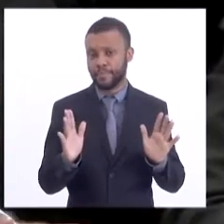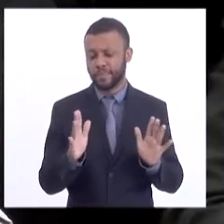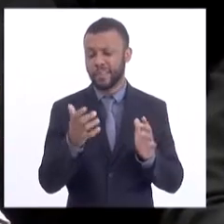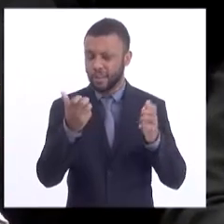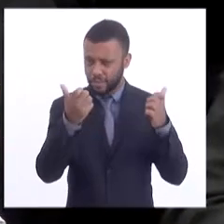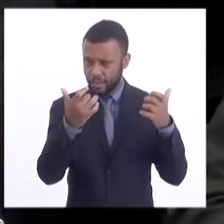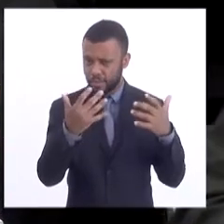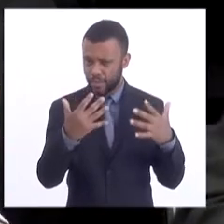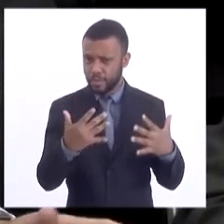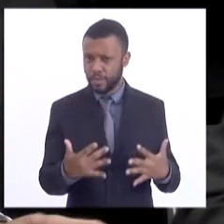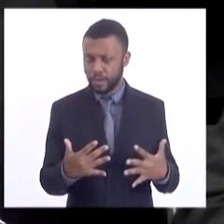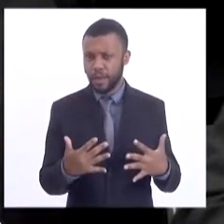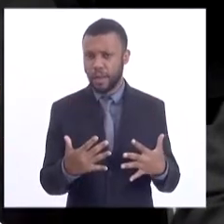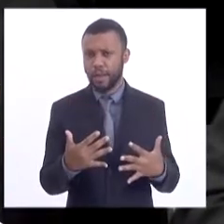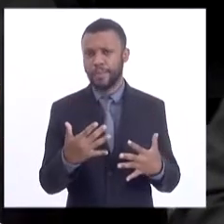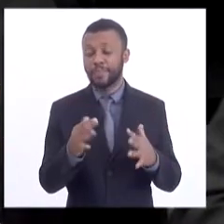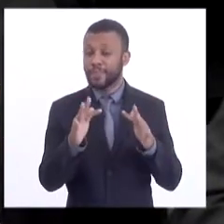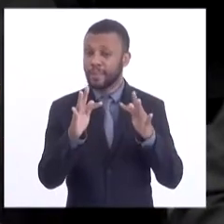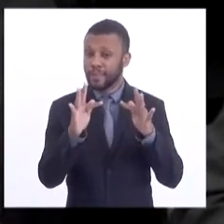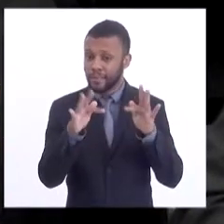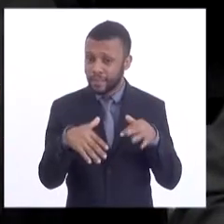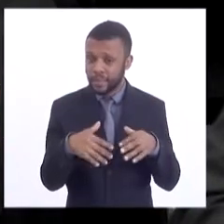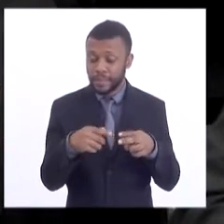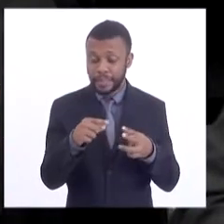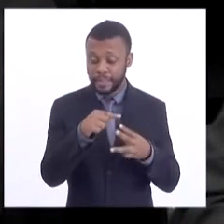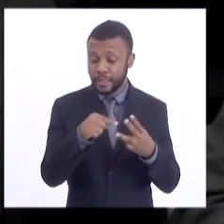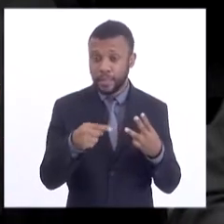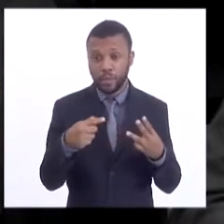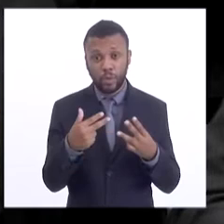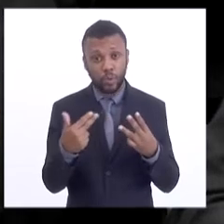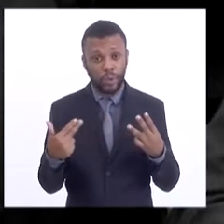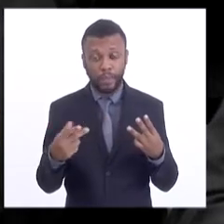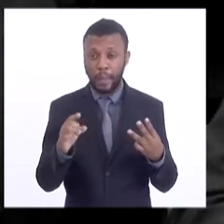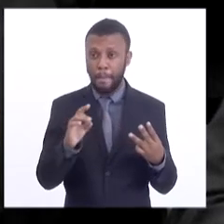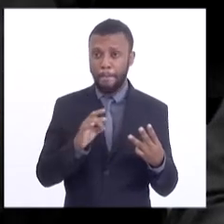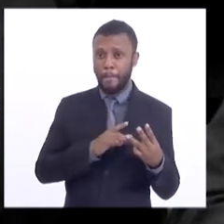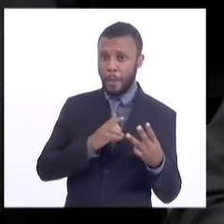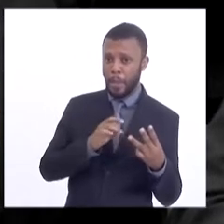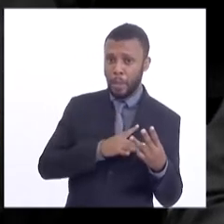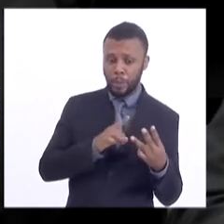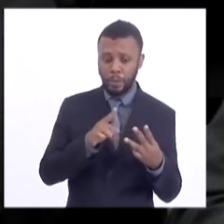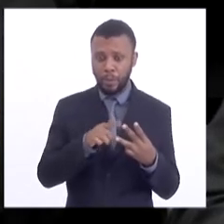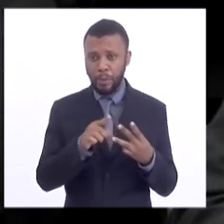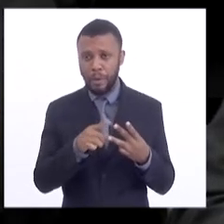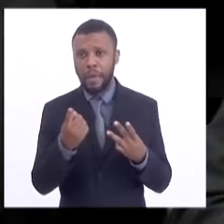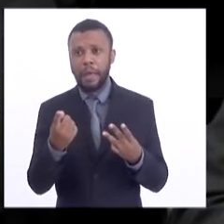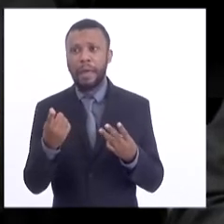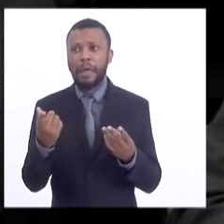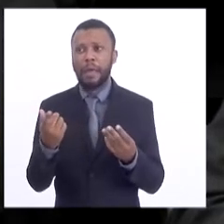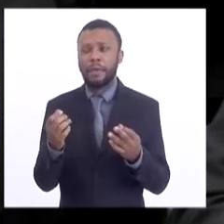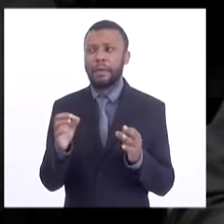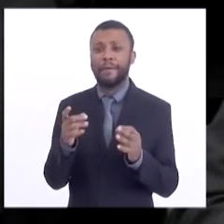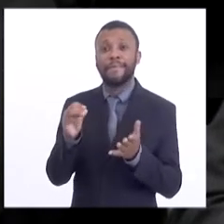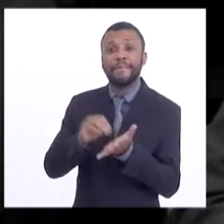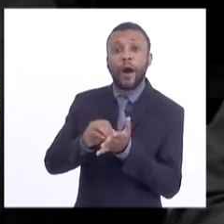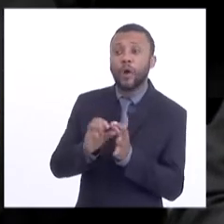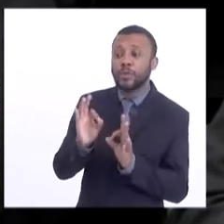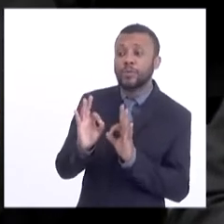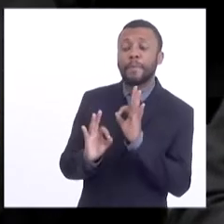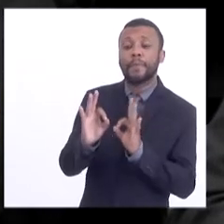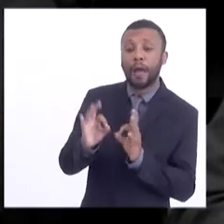vou dizer no meio militar que eu vim três coisas mata o Combatente medo diz prepare excesso de entusiasmo